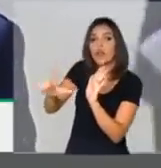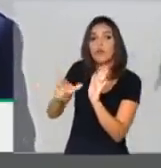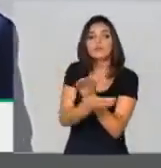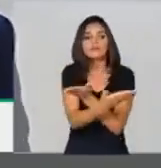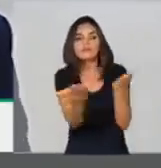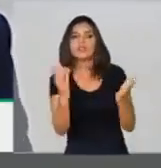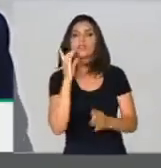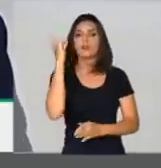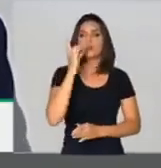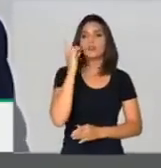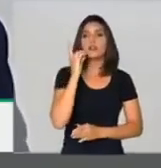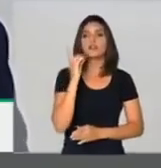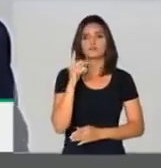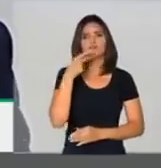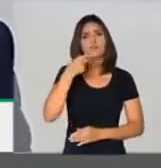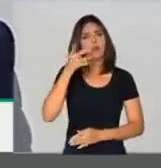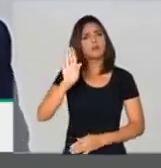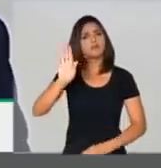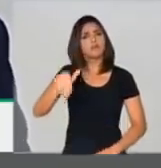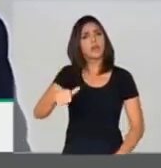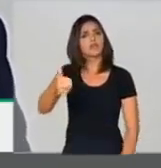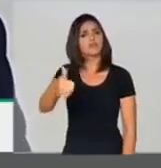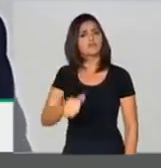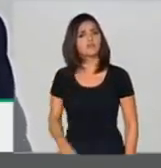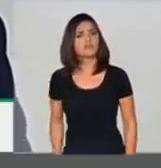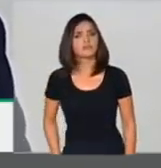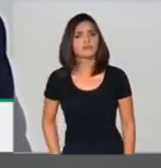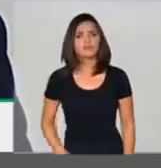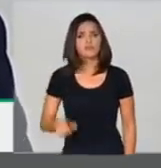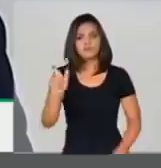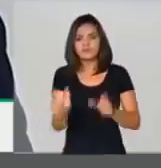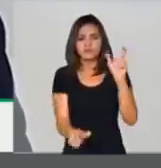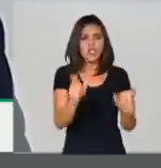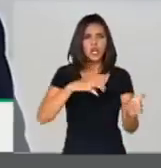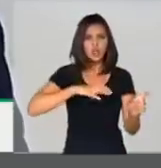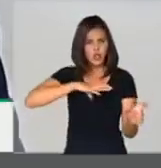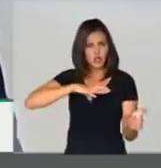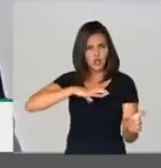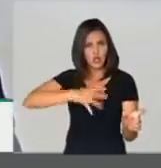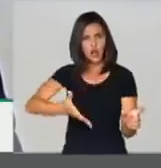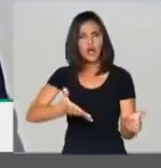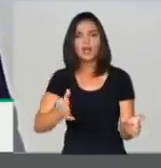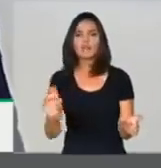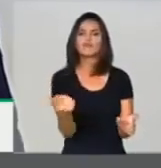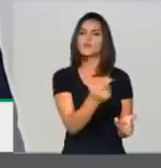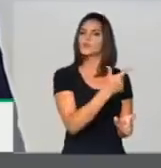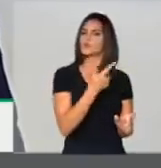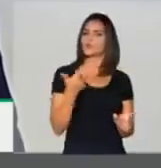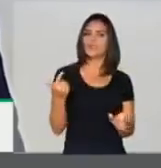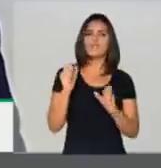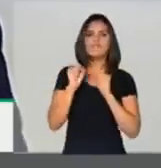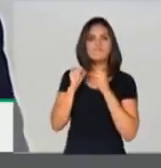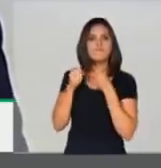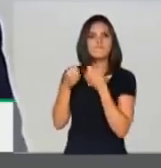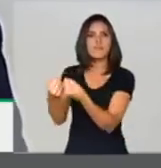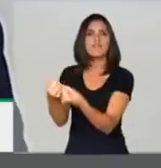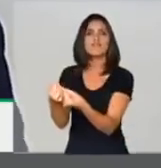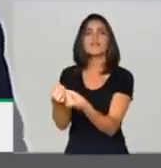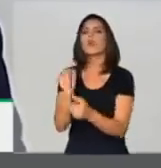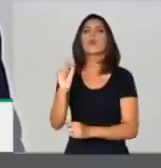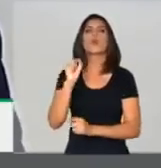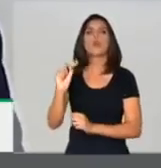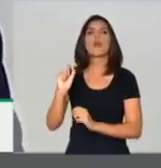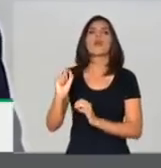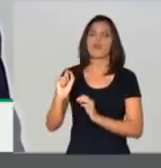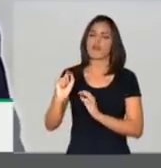deputados. Vossa Excelência citou bem. Ninguém teve a coragem até agora, e acho que não vai ter, de defender essa